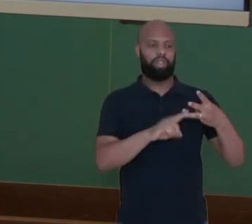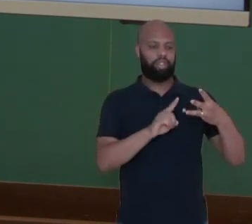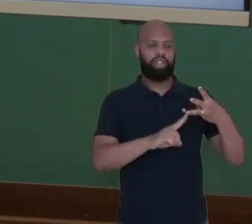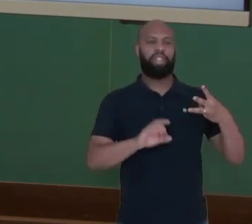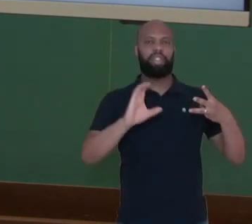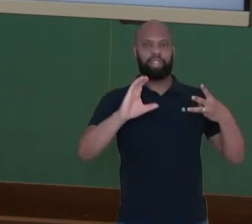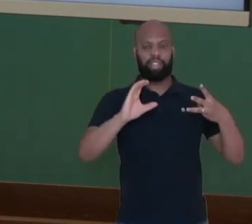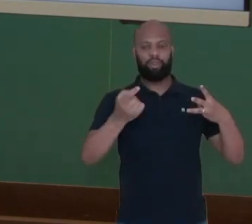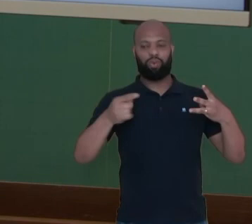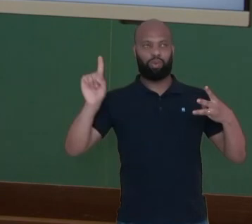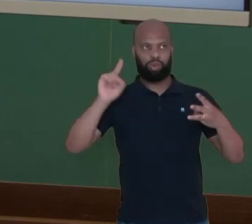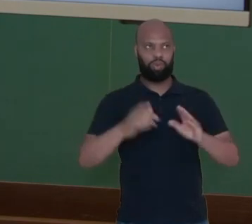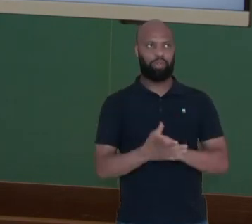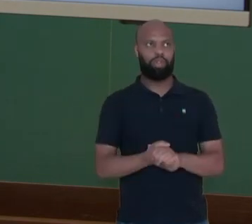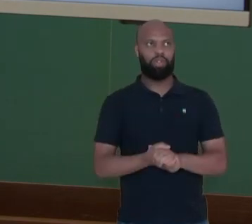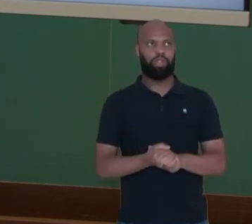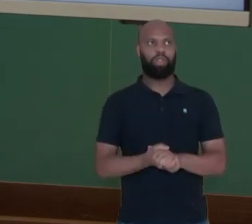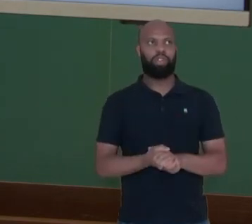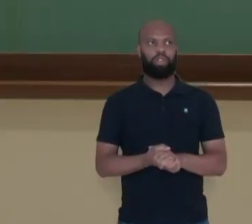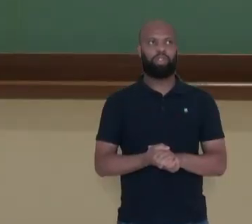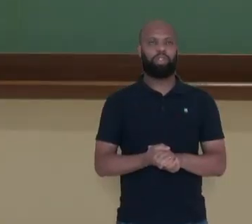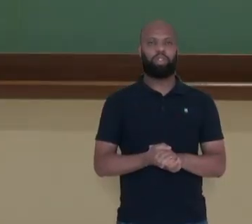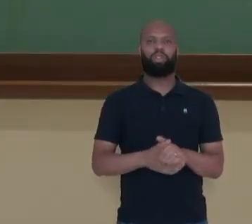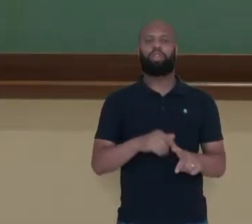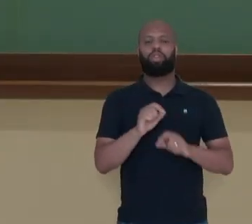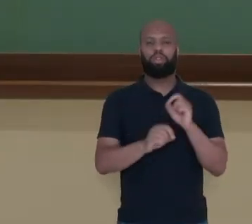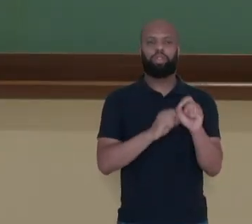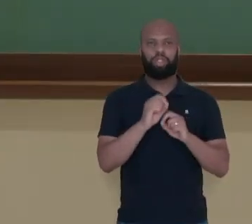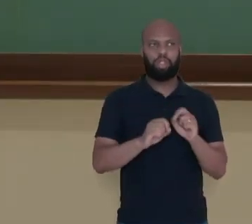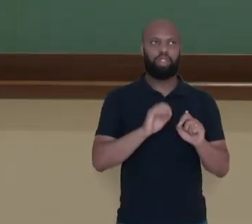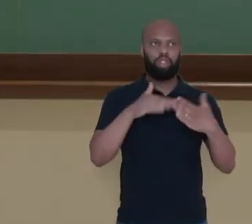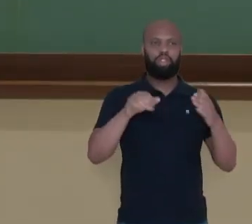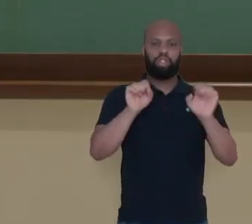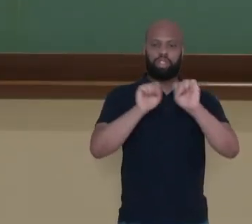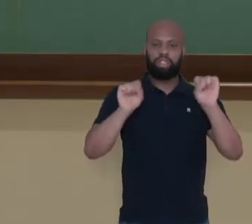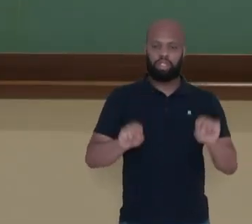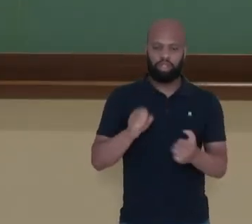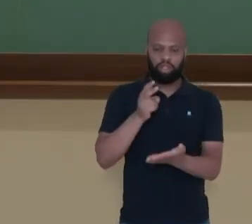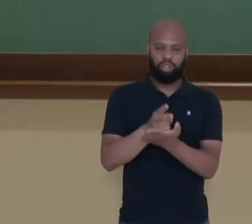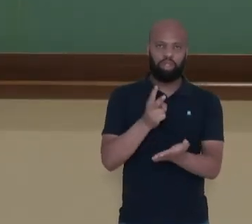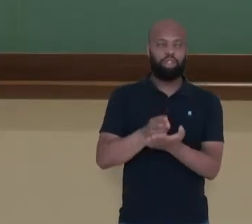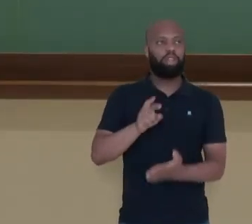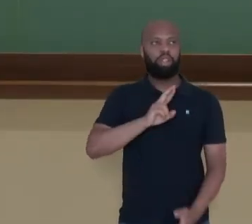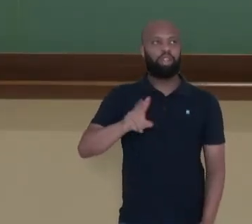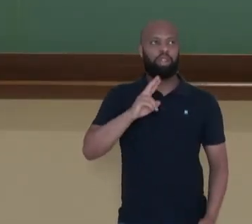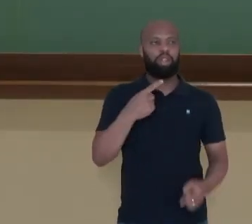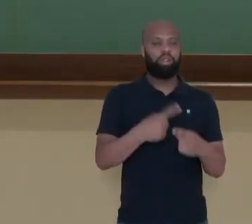aqui para o item C. Né? O item C, ele já não trabalha com o sistema mais conservativo, porque ele falou que o